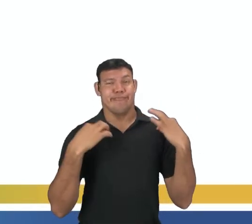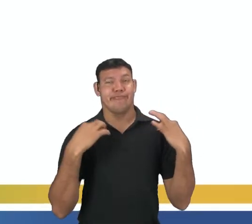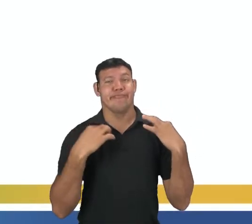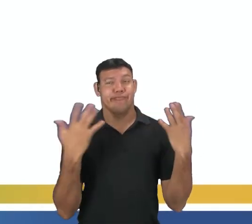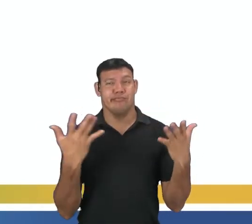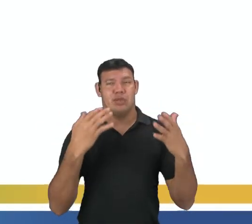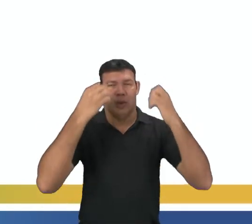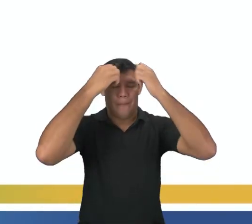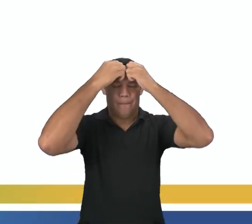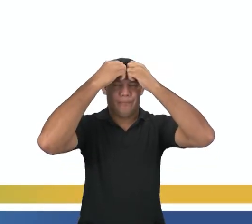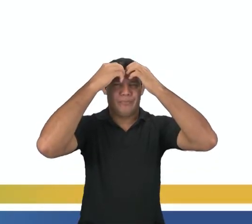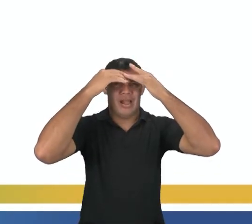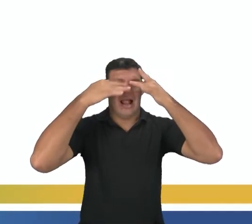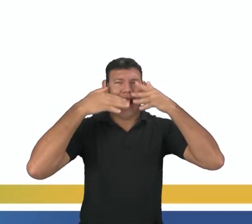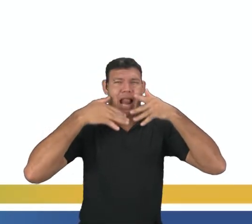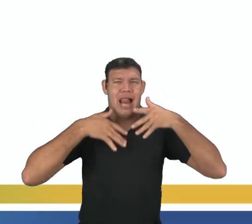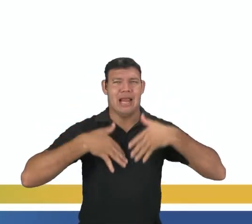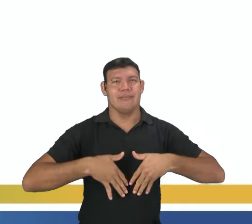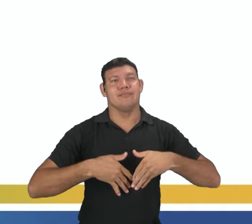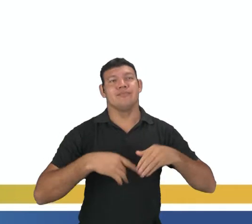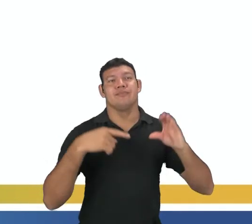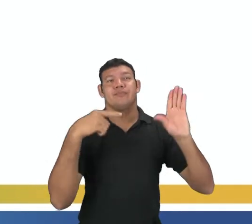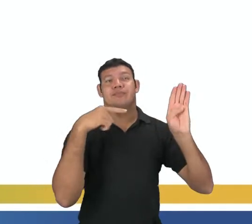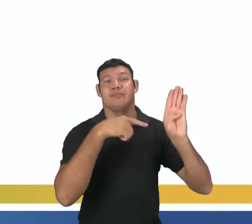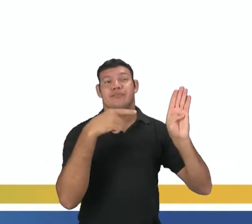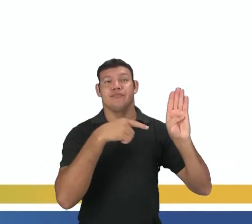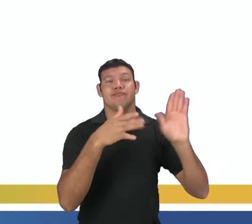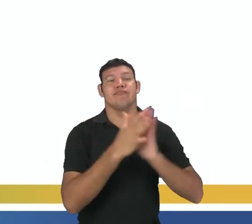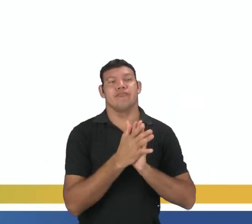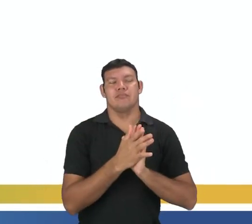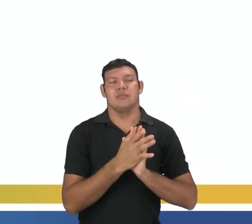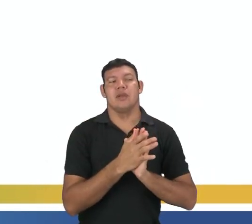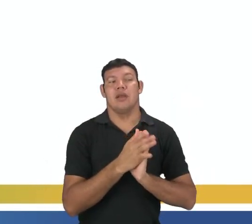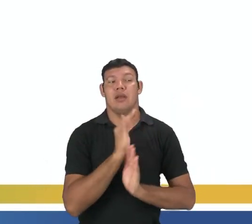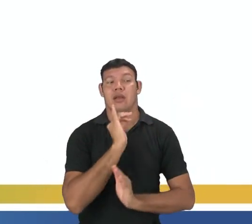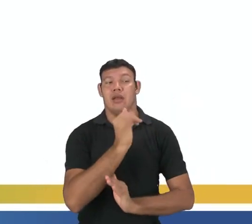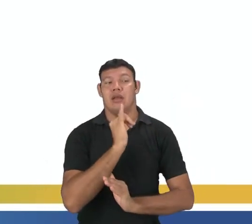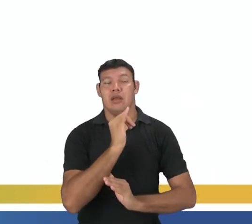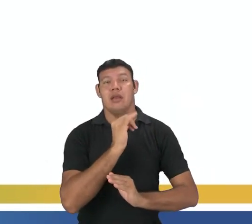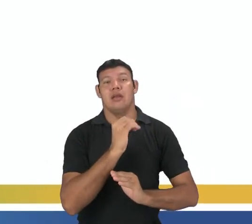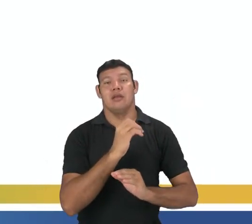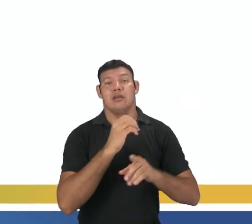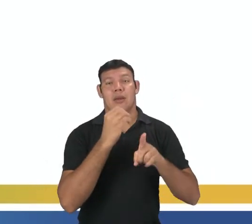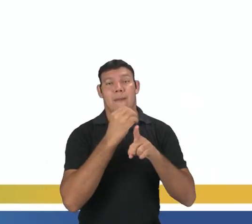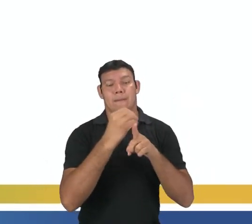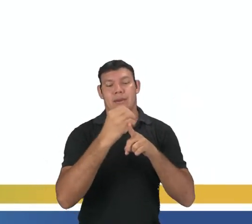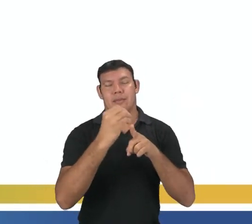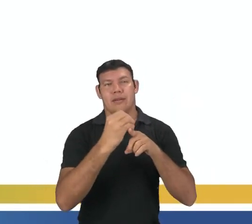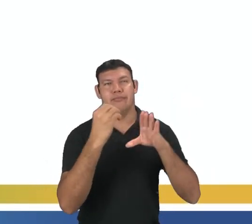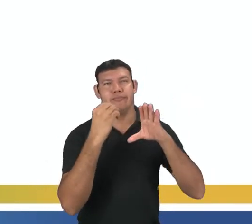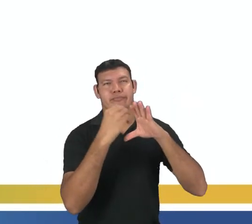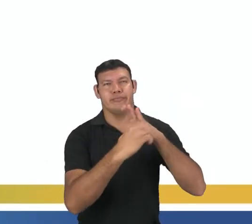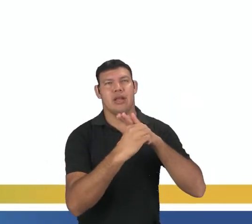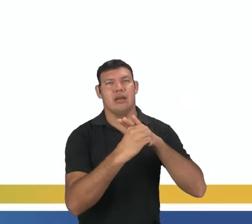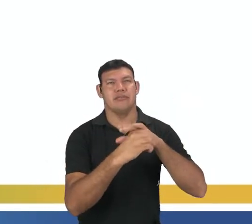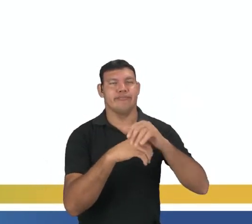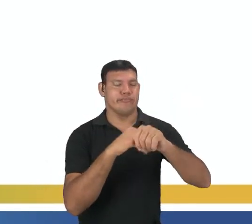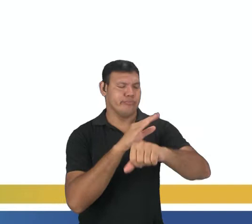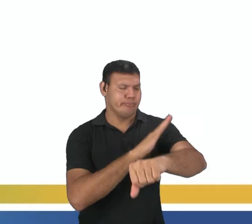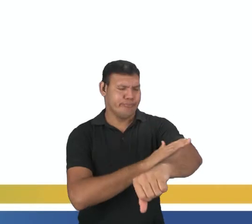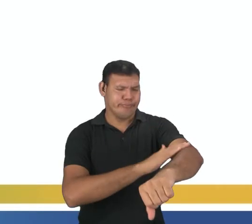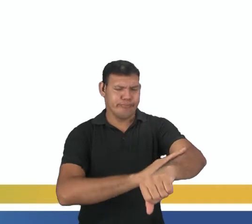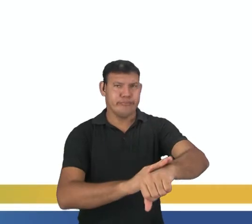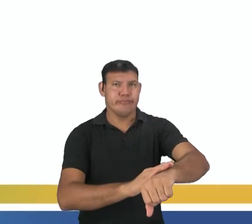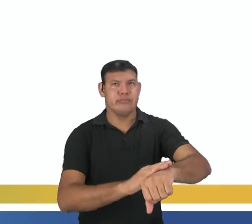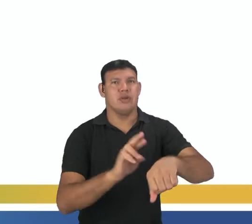né? Toda encharcada. Letra B, afirmou que a ervilha deixou seu corpo com manchas.